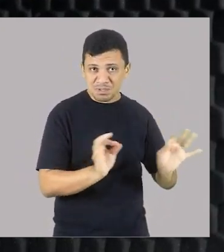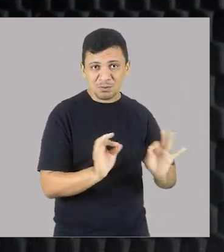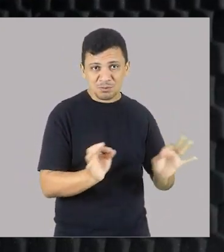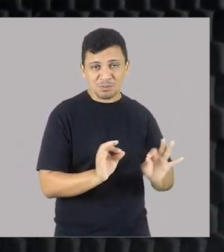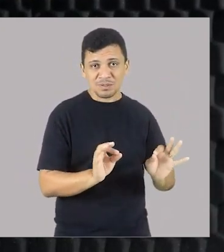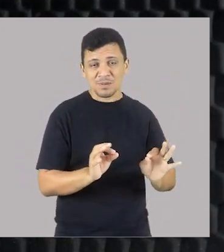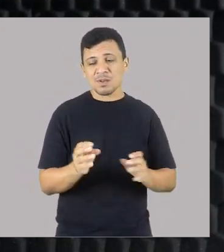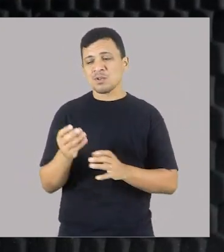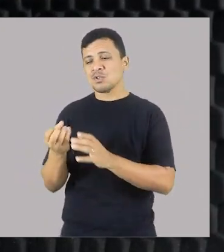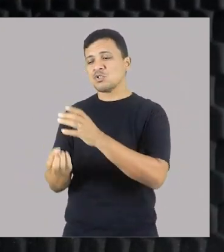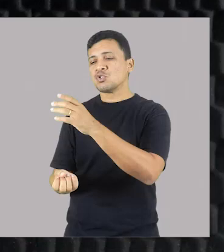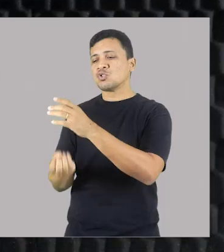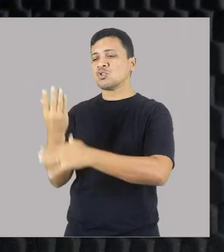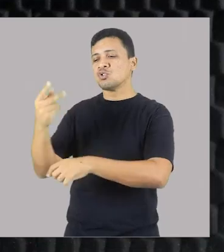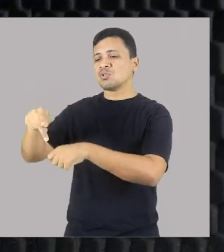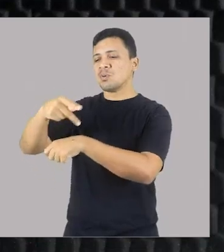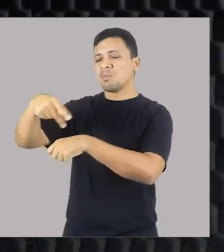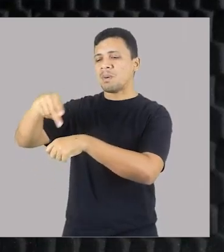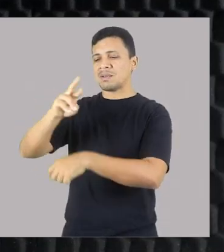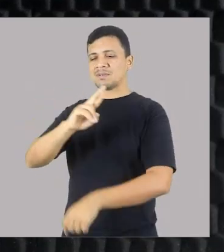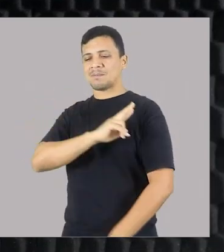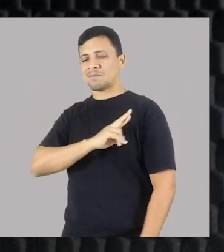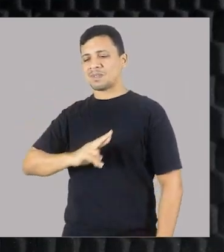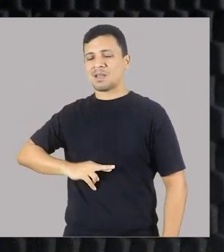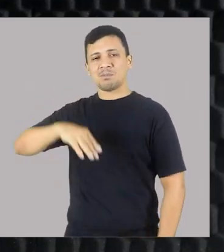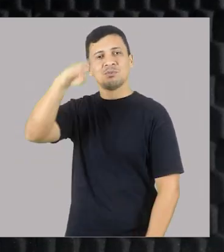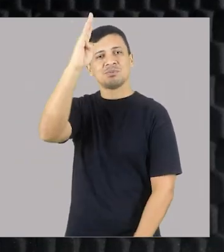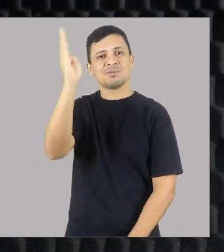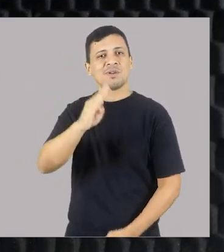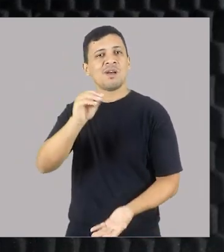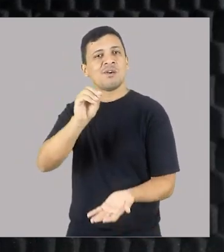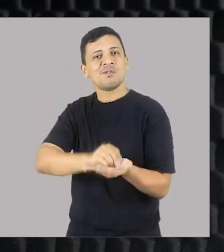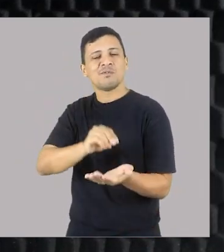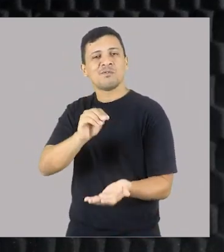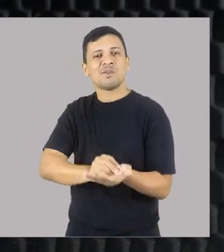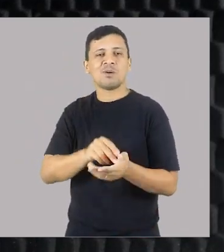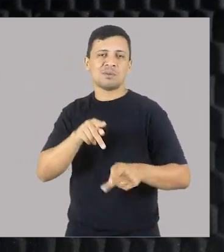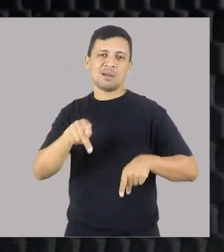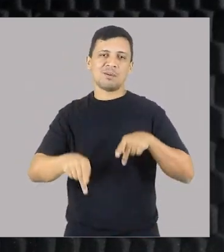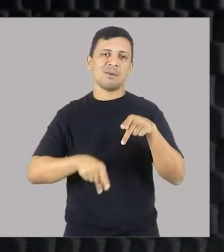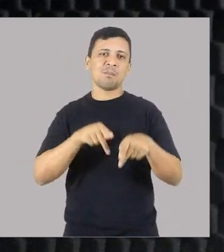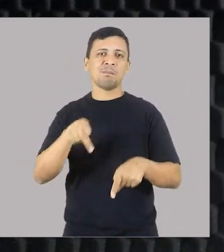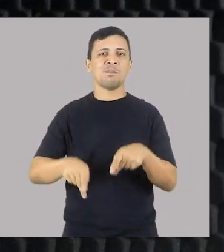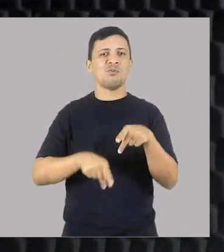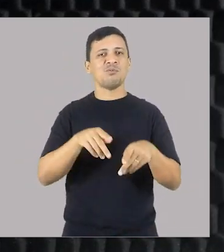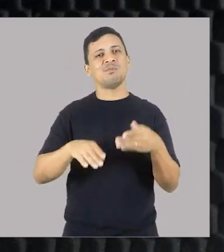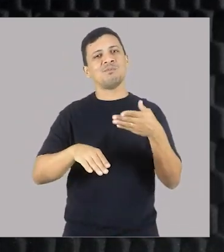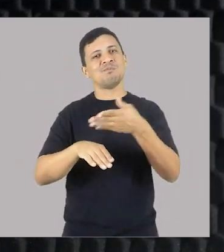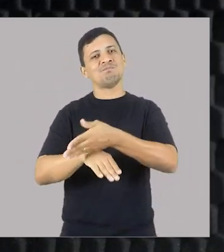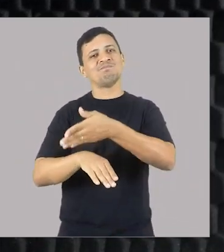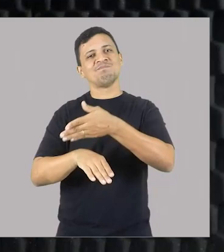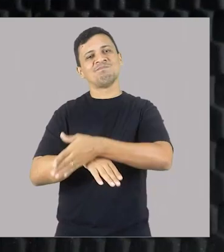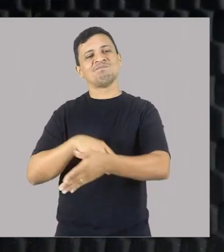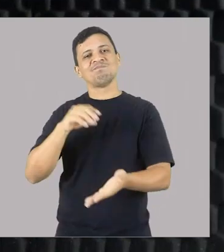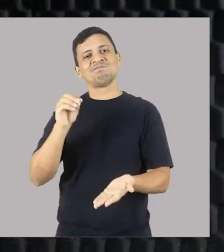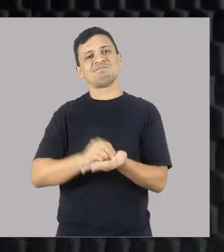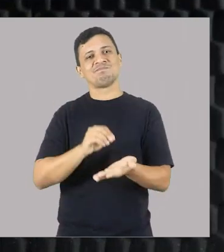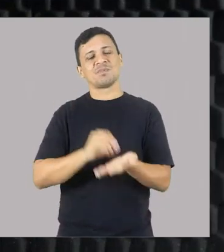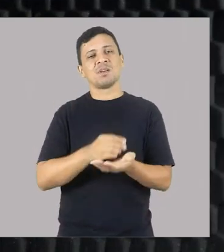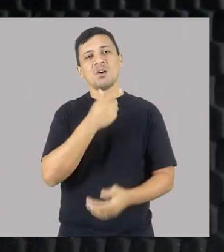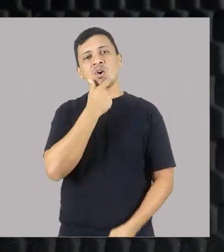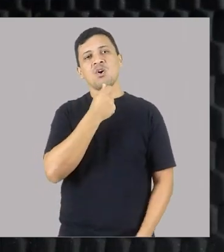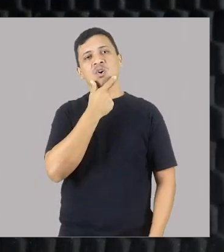o nascimento do Estado republicano com ausência de participação popular. Como diria Aristide Lobo, um jornalista da